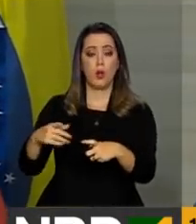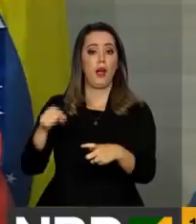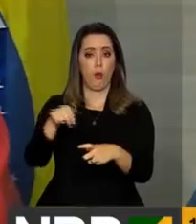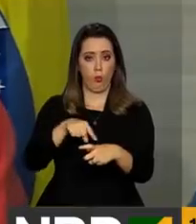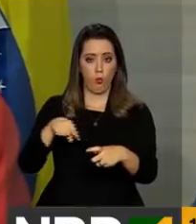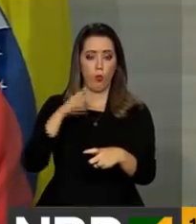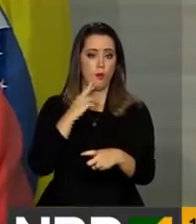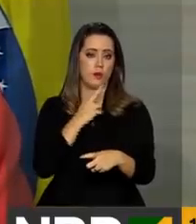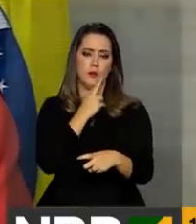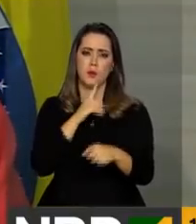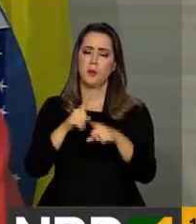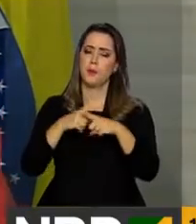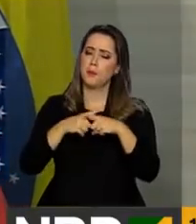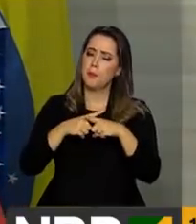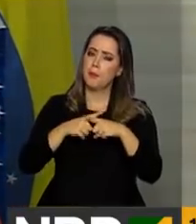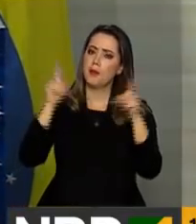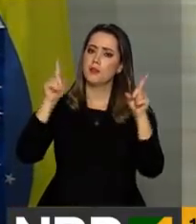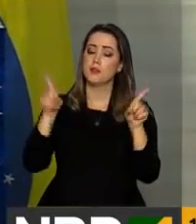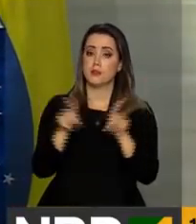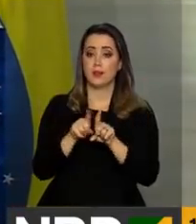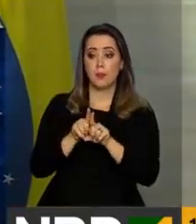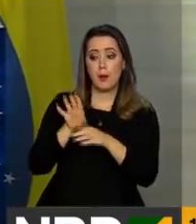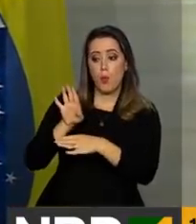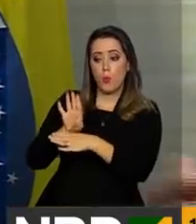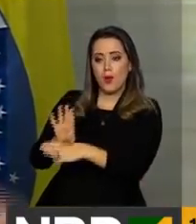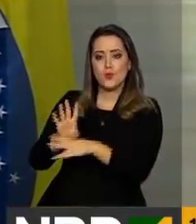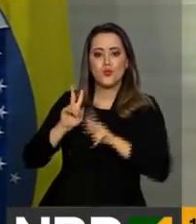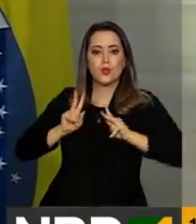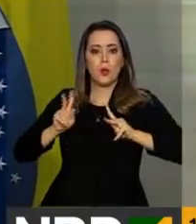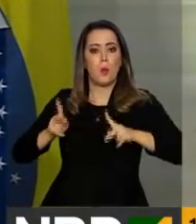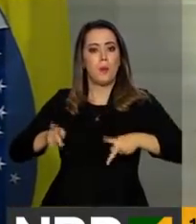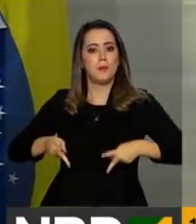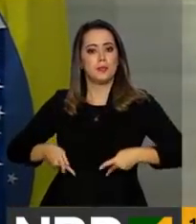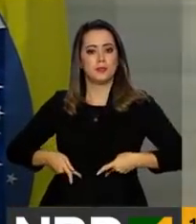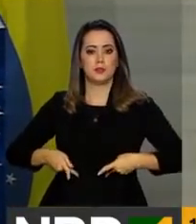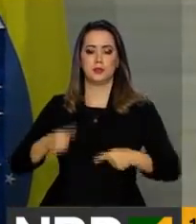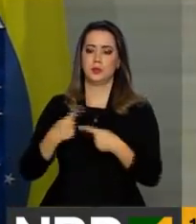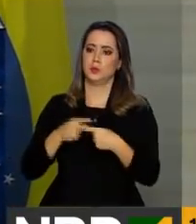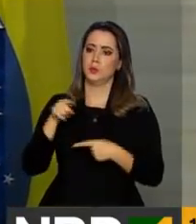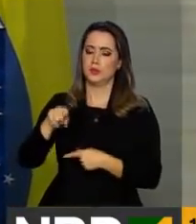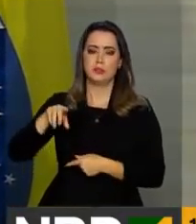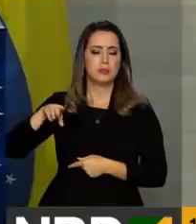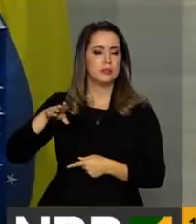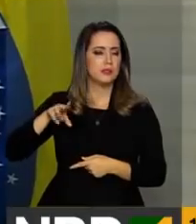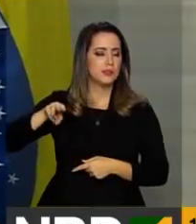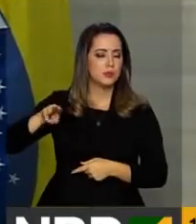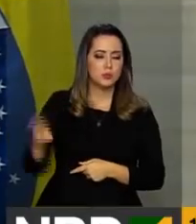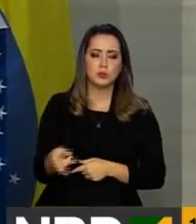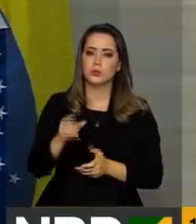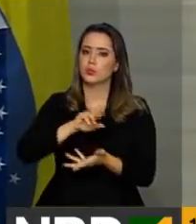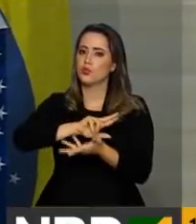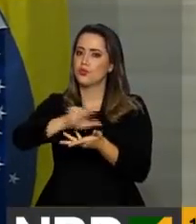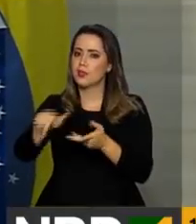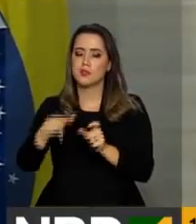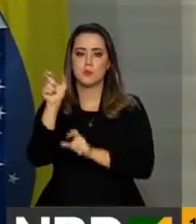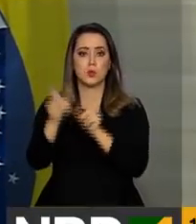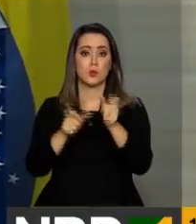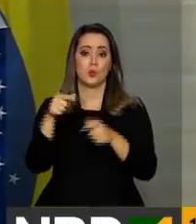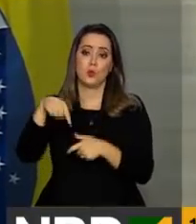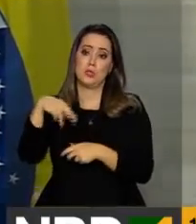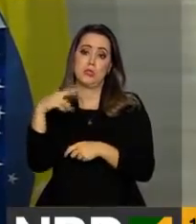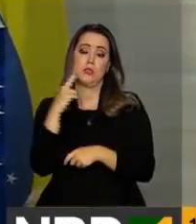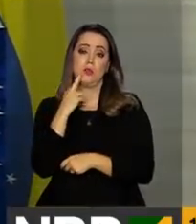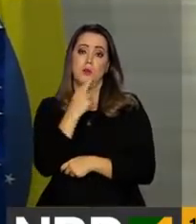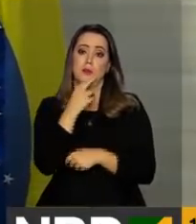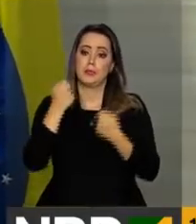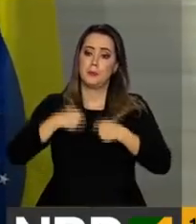também sob o ângulo humanitário, porque nós temos milhares de venezuelanos aqui em Roraima que